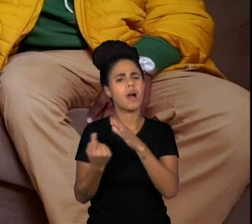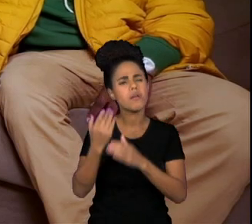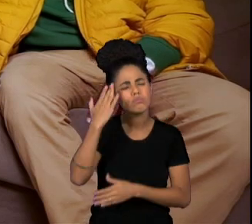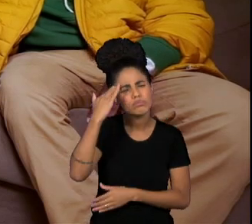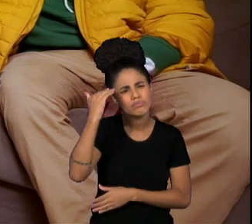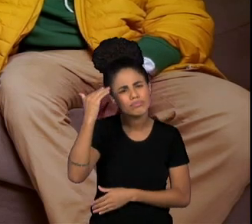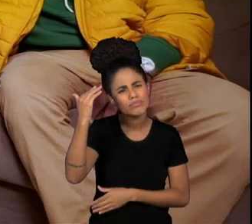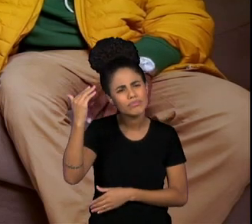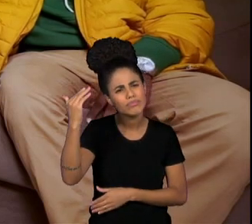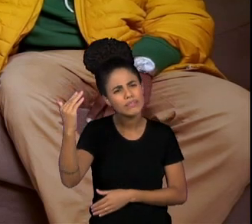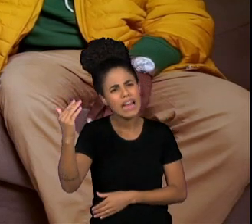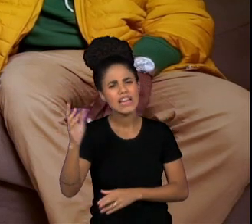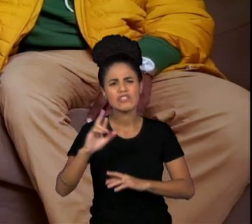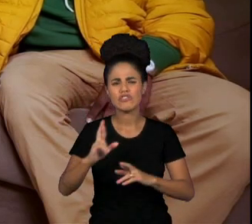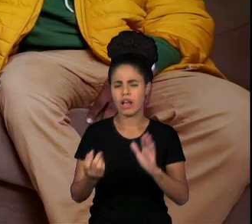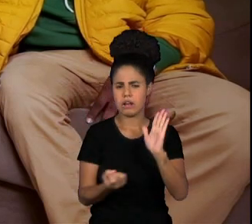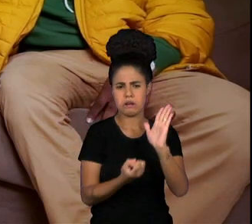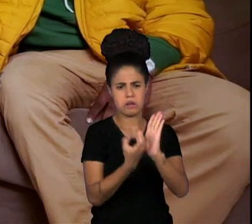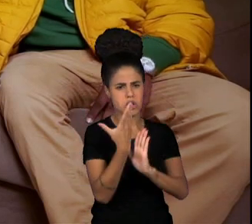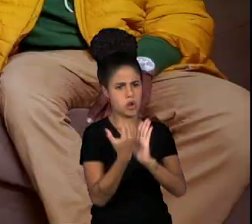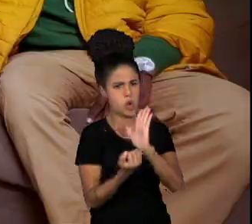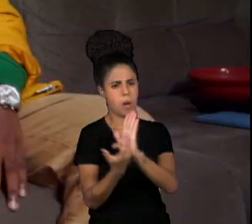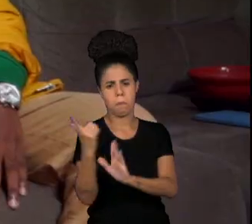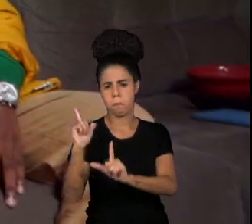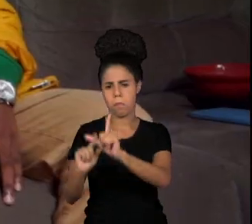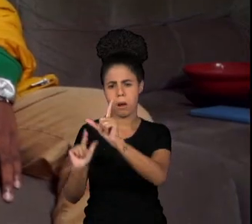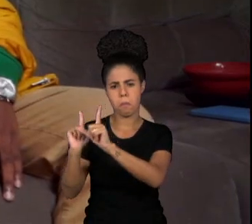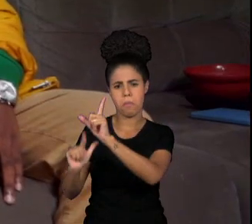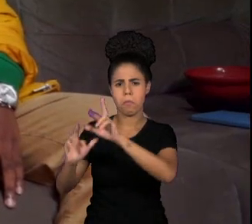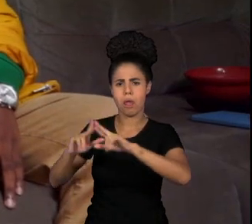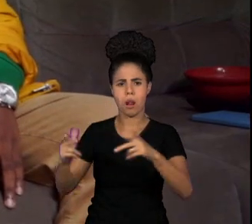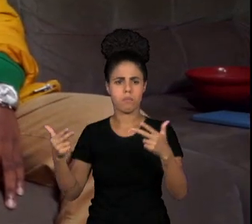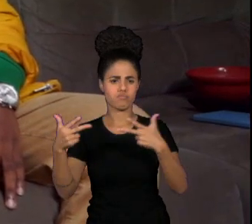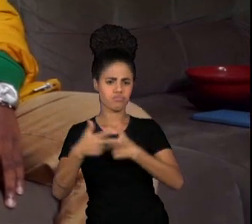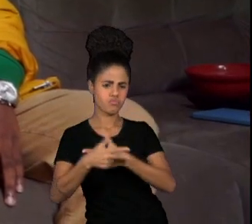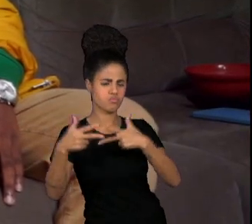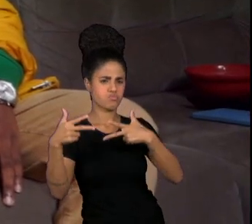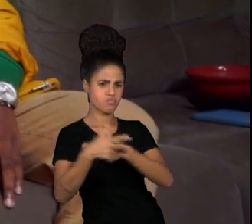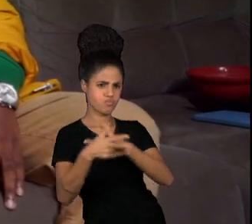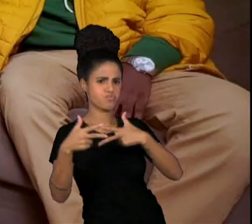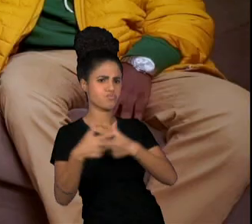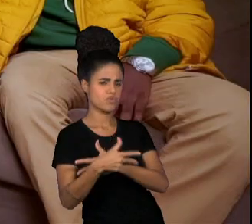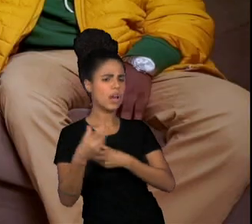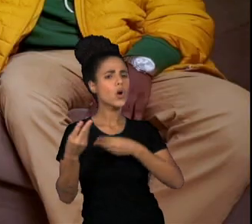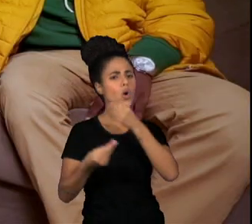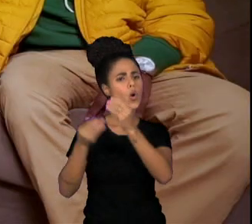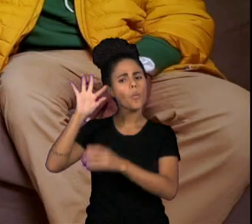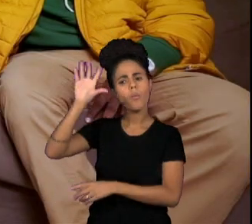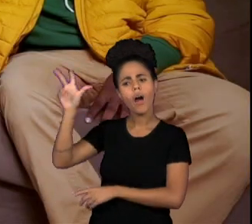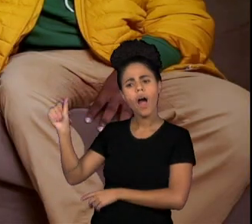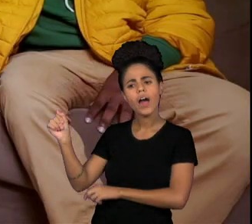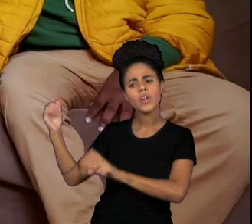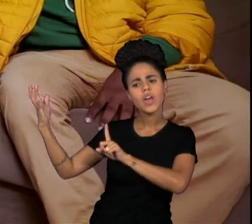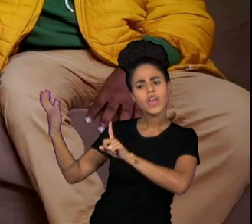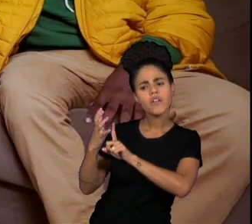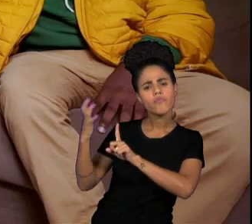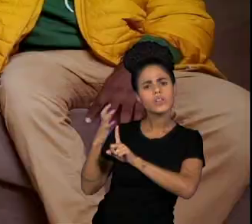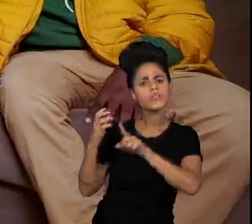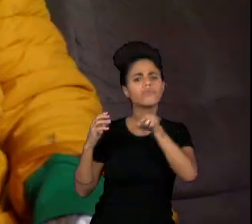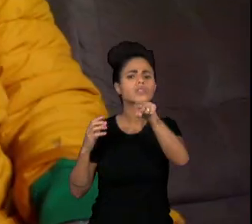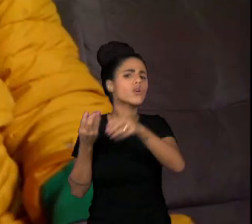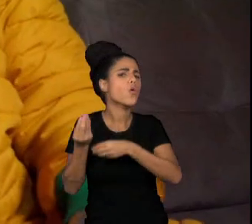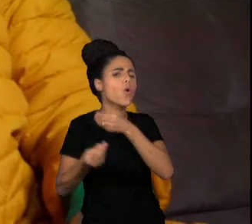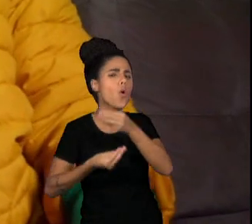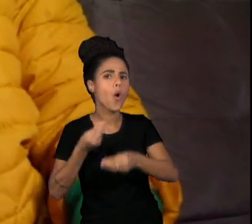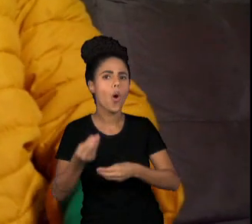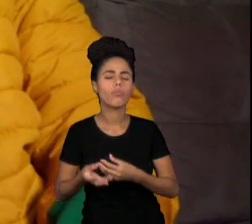como extremamente criativo aí no mundo artístico, no mundo do rap. Como é que o continente africano influencia em toda essa